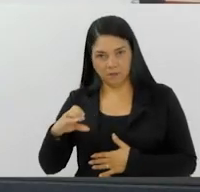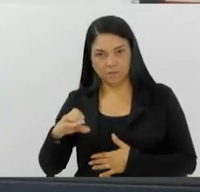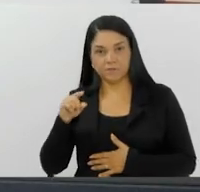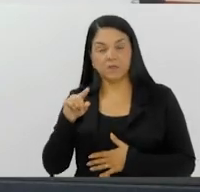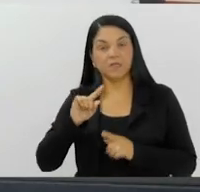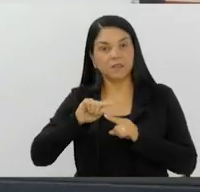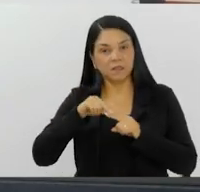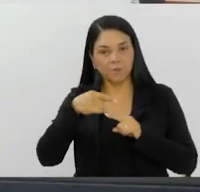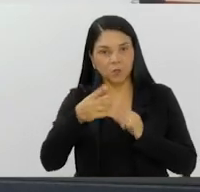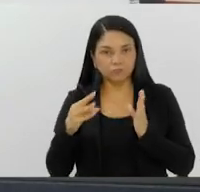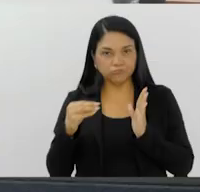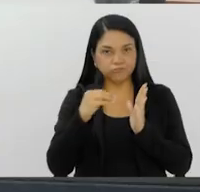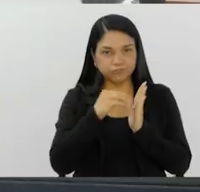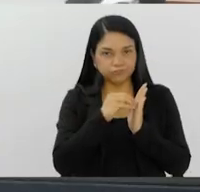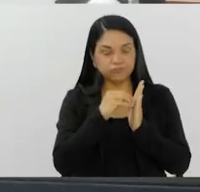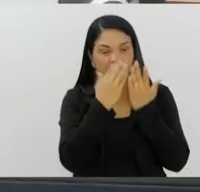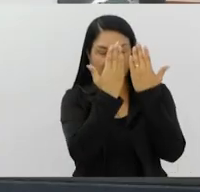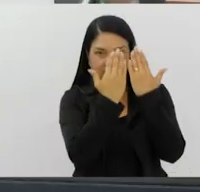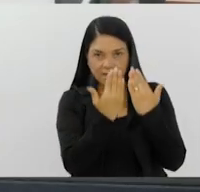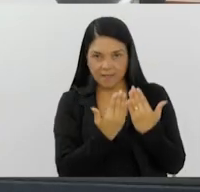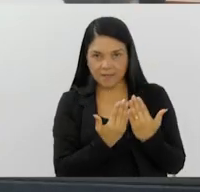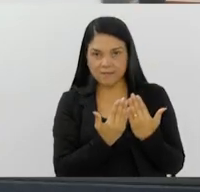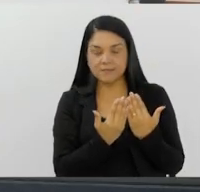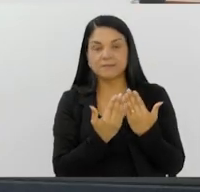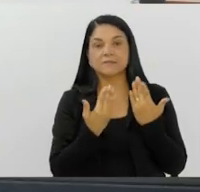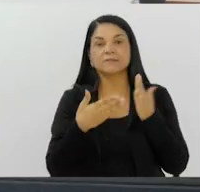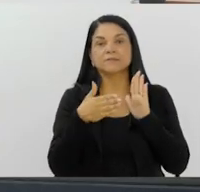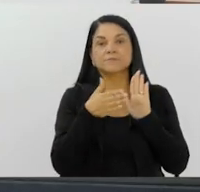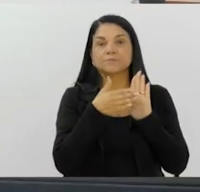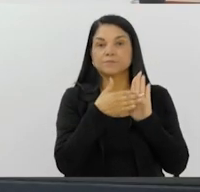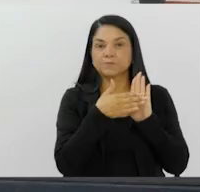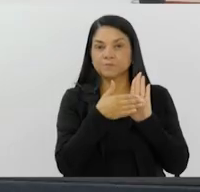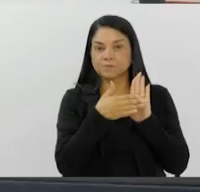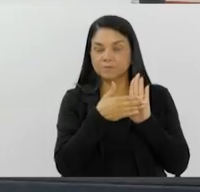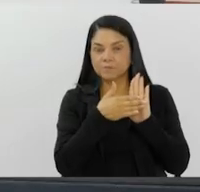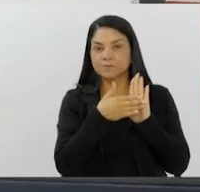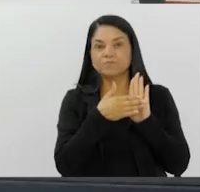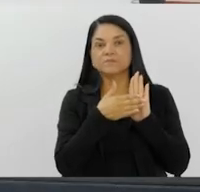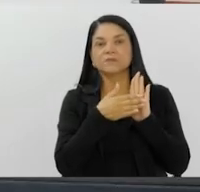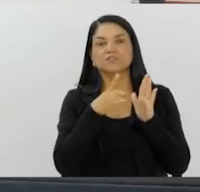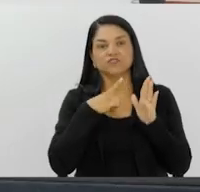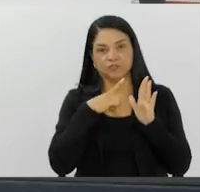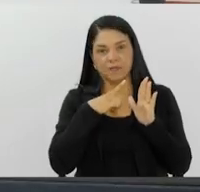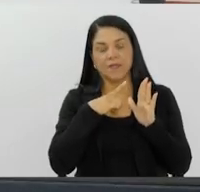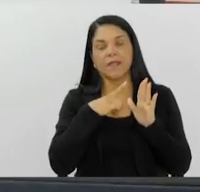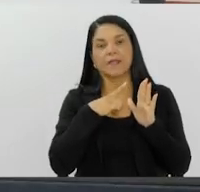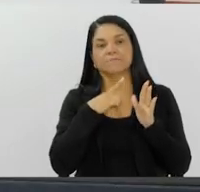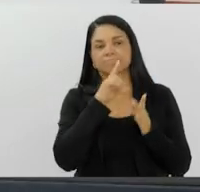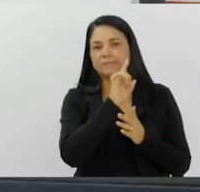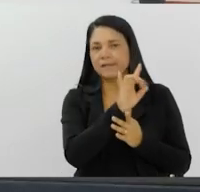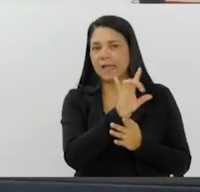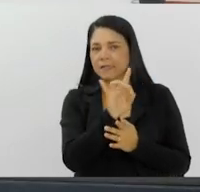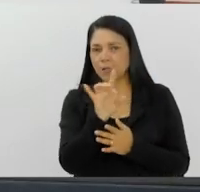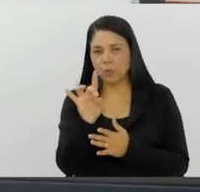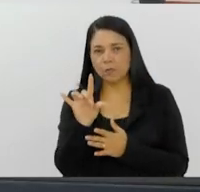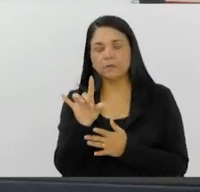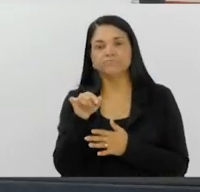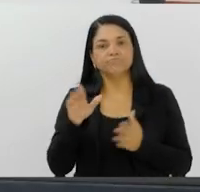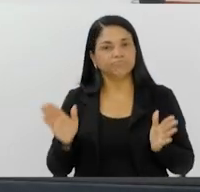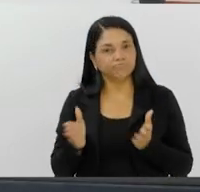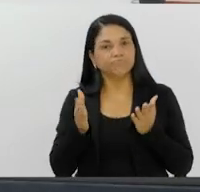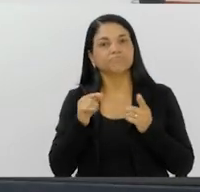seja colocado aí para paraa análise que as proposituras já tem motivações a cada uma delas isso aqui fica aberto a